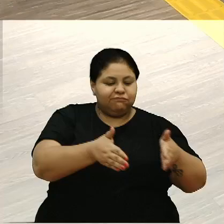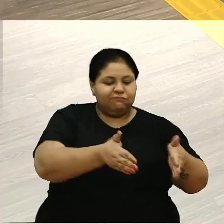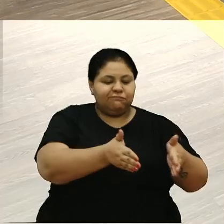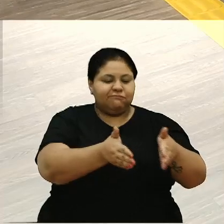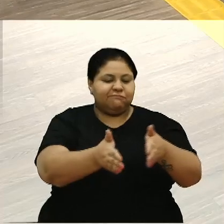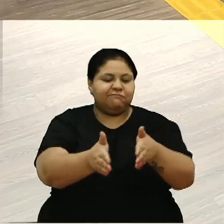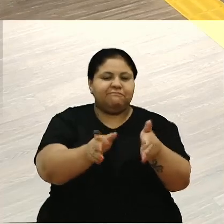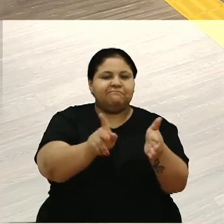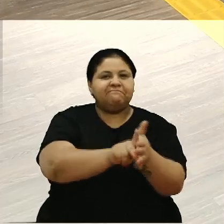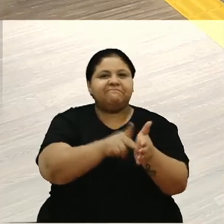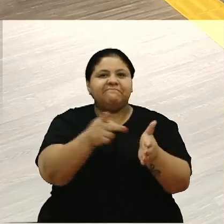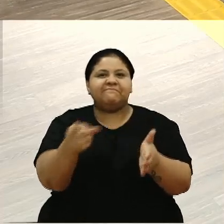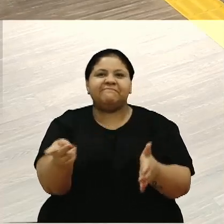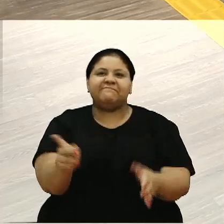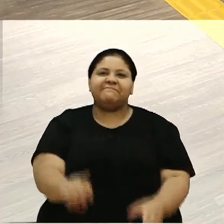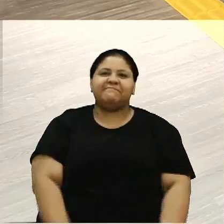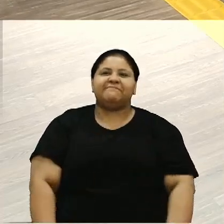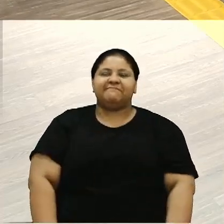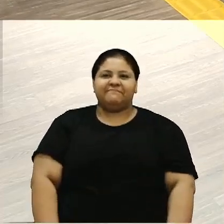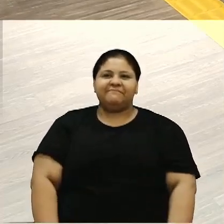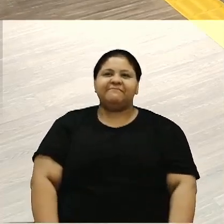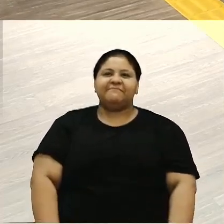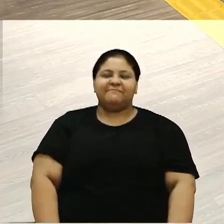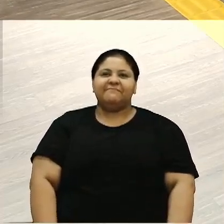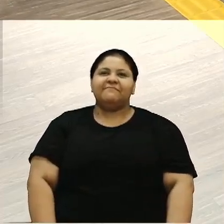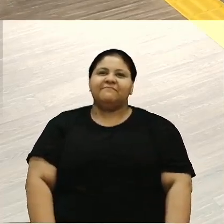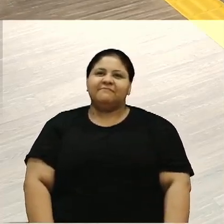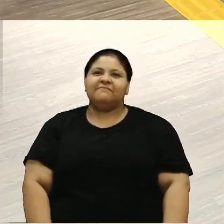teu próprio coração.